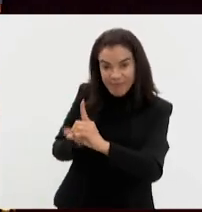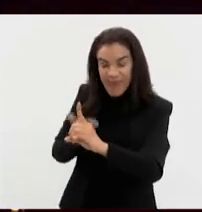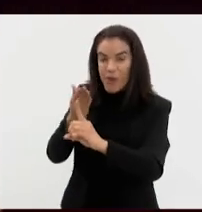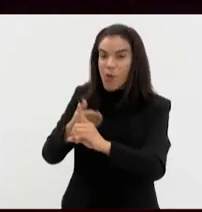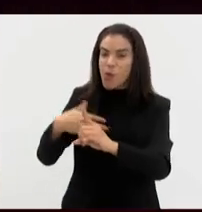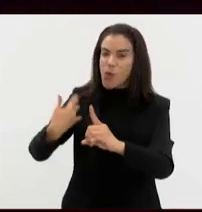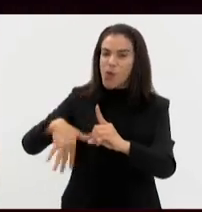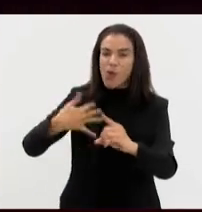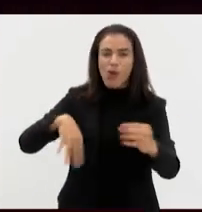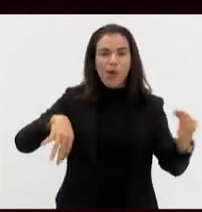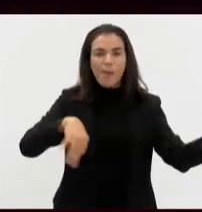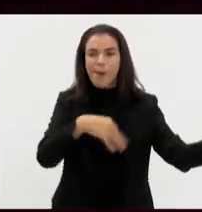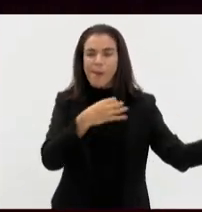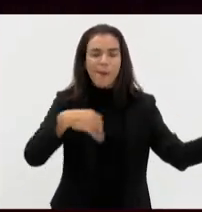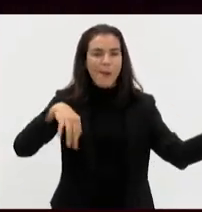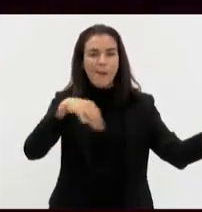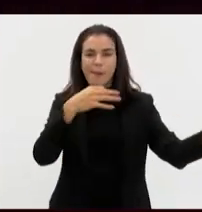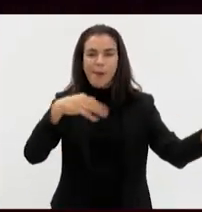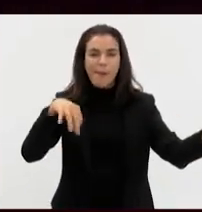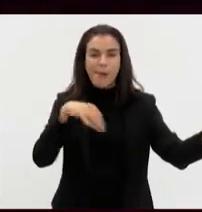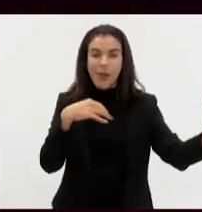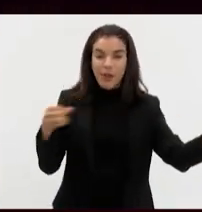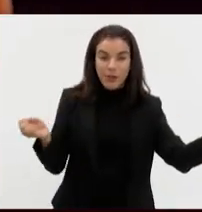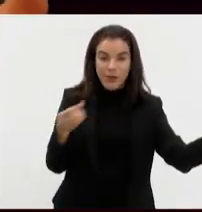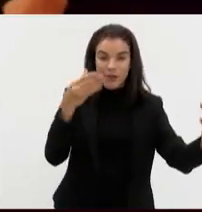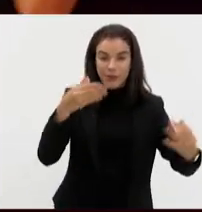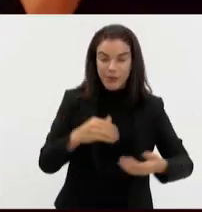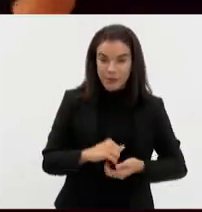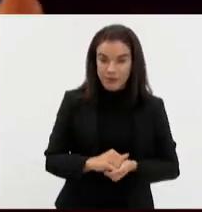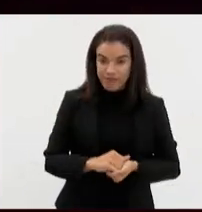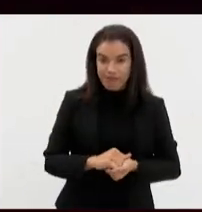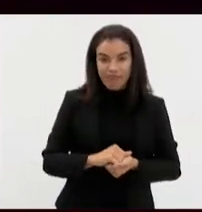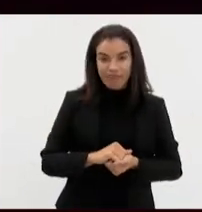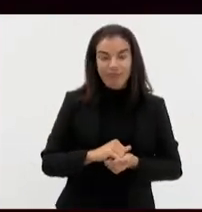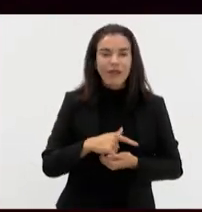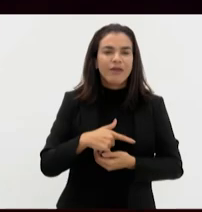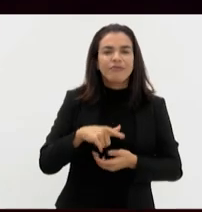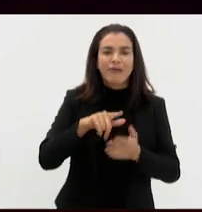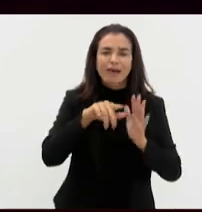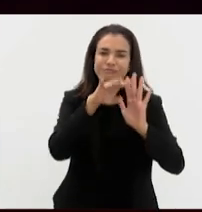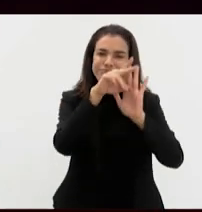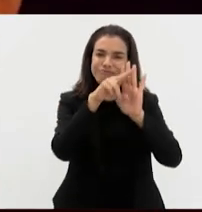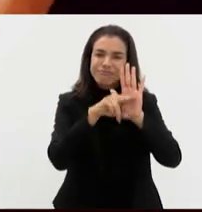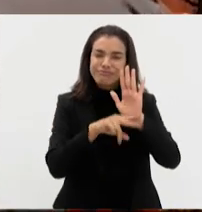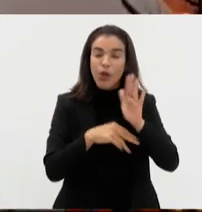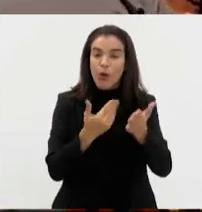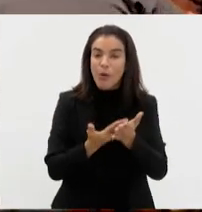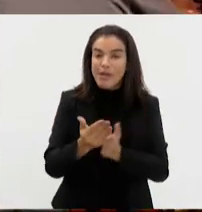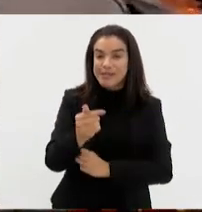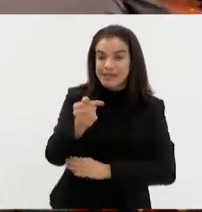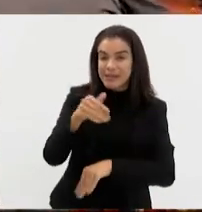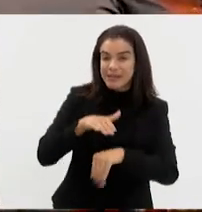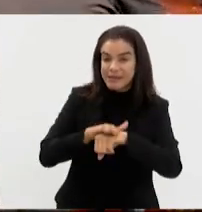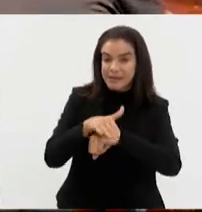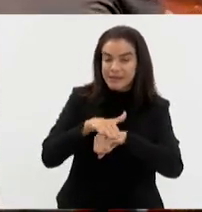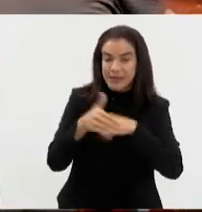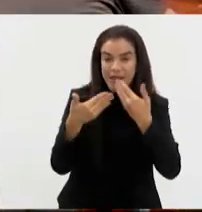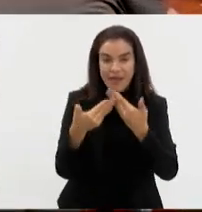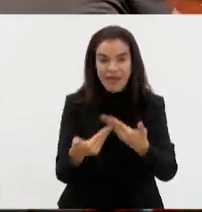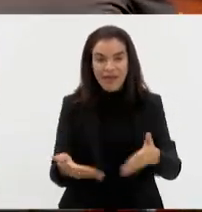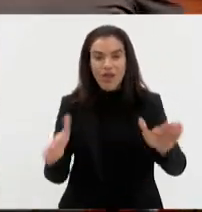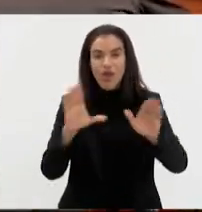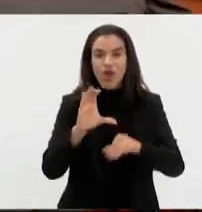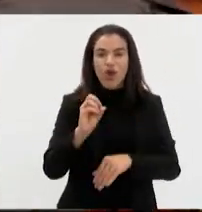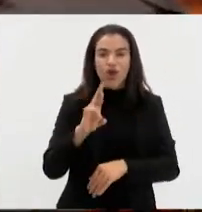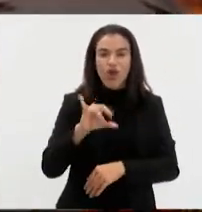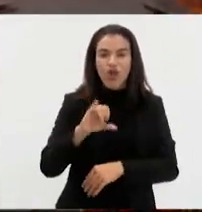maiores violinistas das Américas na atualidade. No repertório do concerto, que começa às 7 da noite, a abertura Coriolano